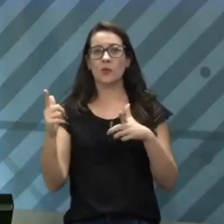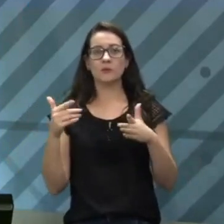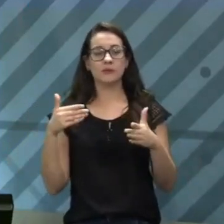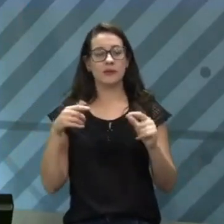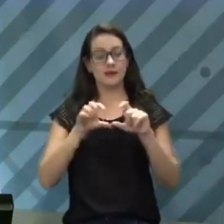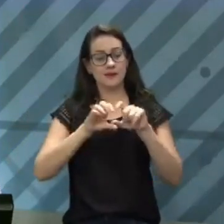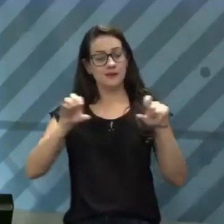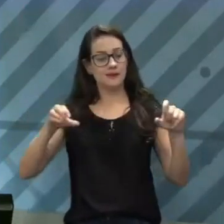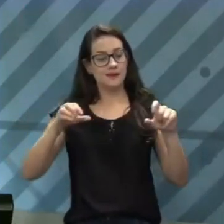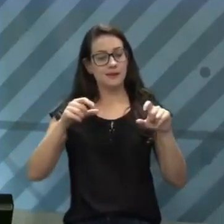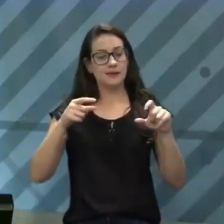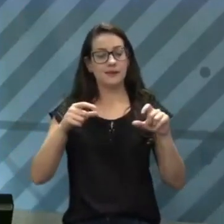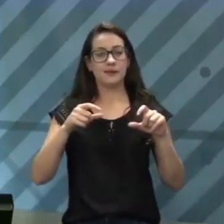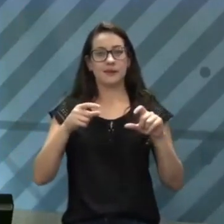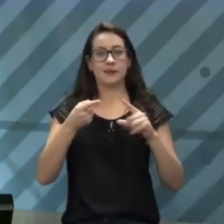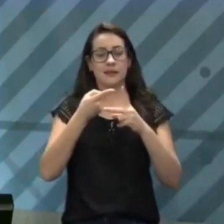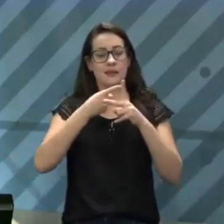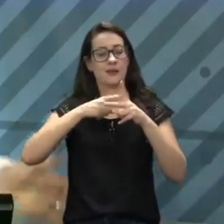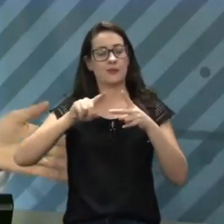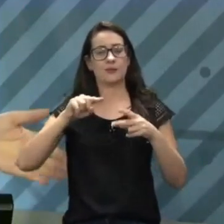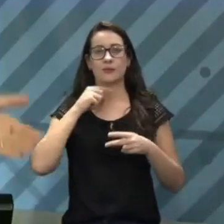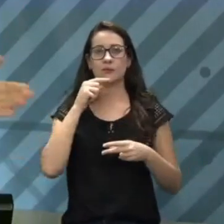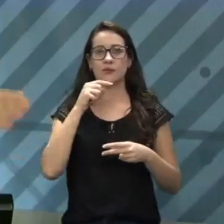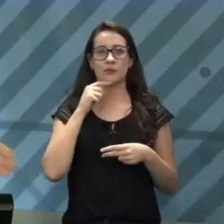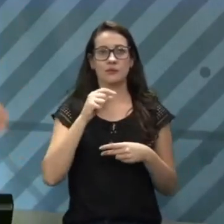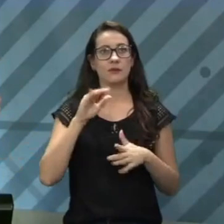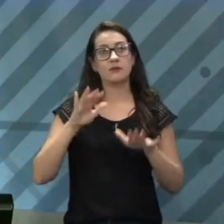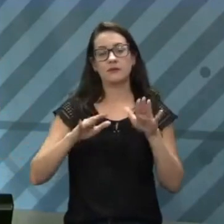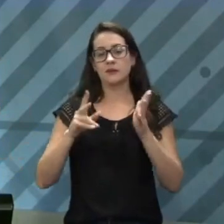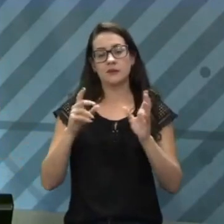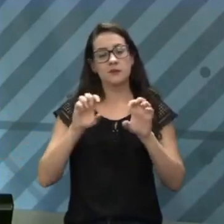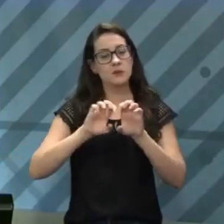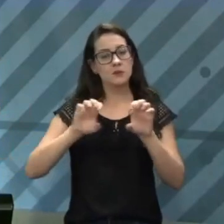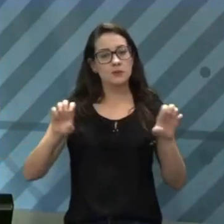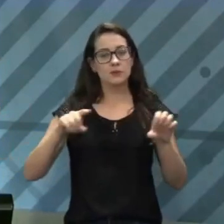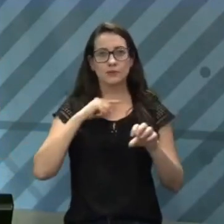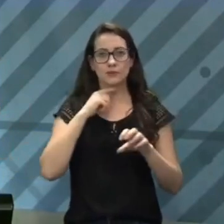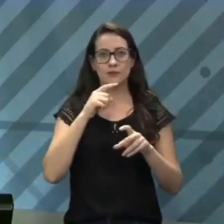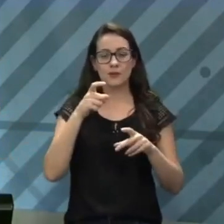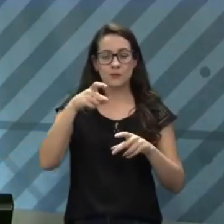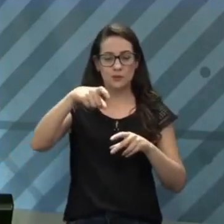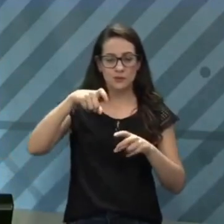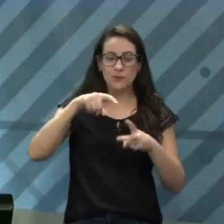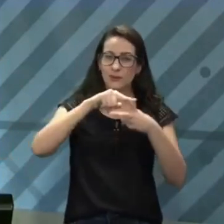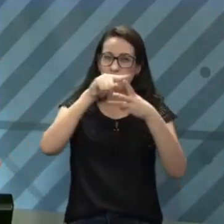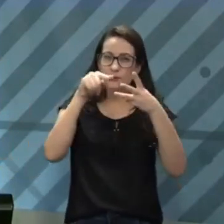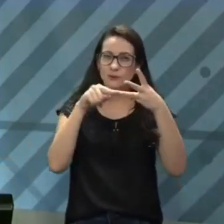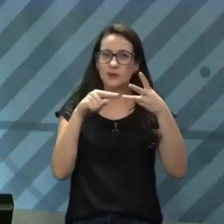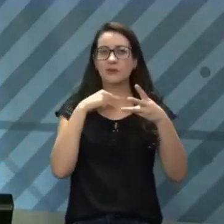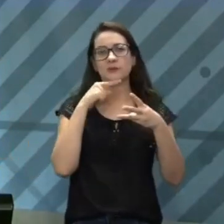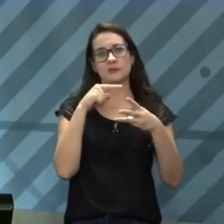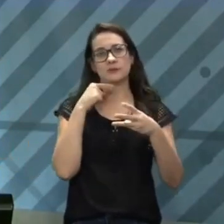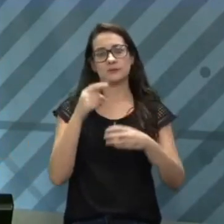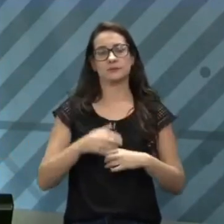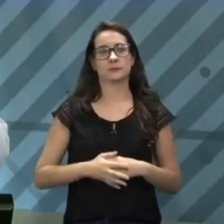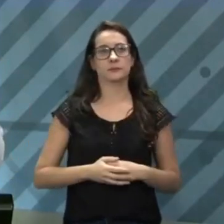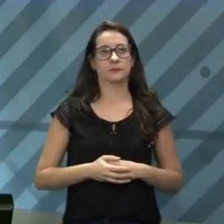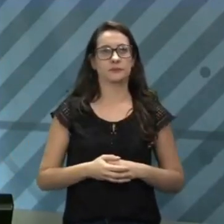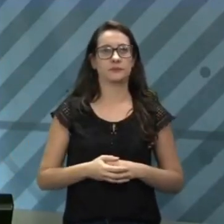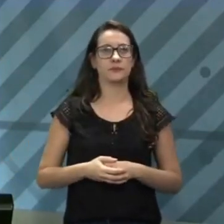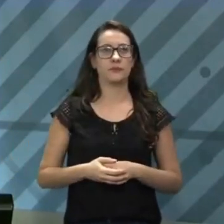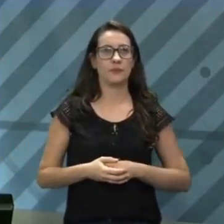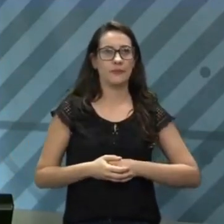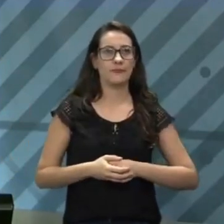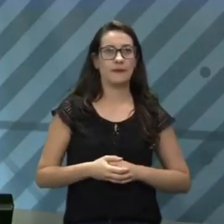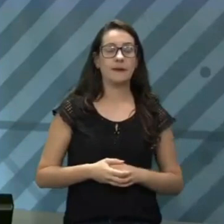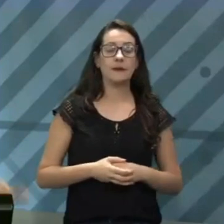ângulo reto. Então, não necessariamente a gente vai conseguir executar os 3 tipos de gancho. É necessário fazer